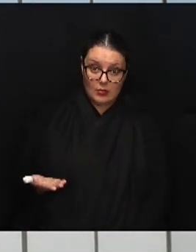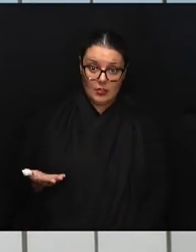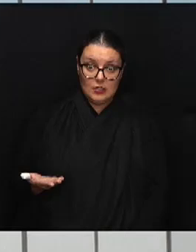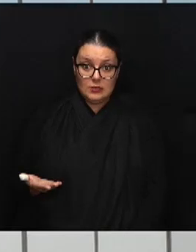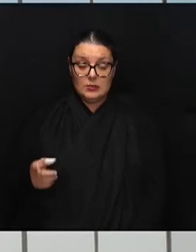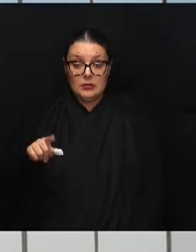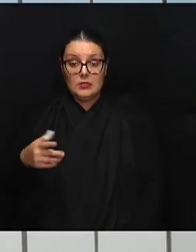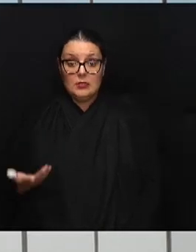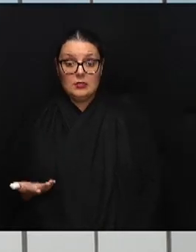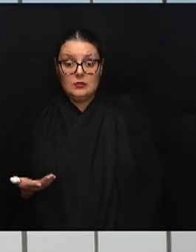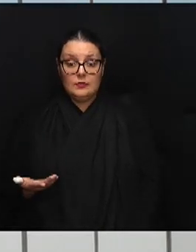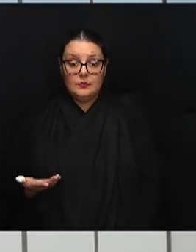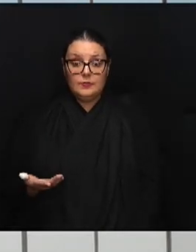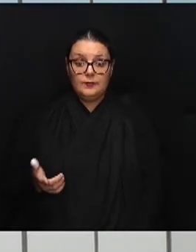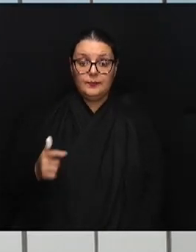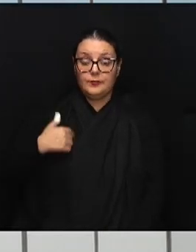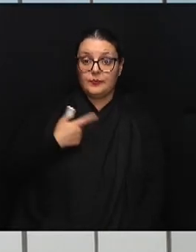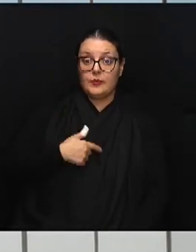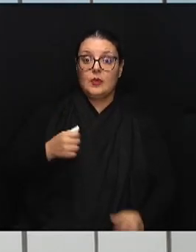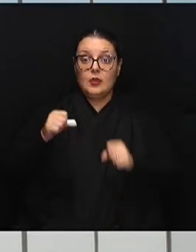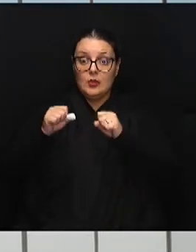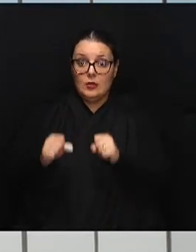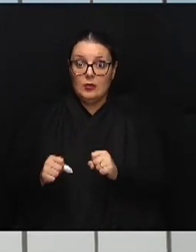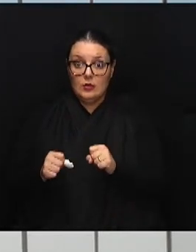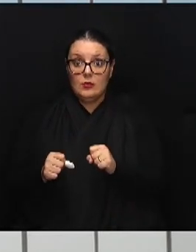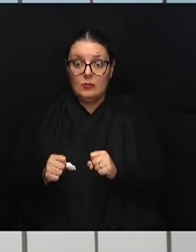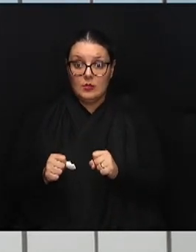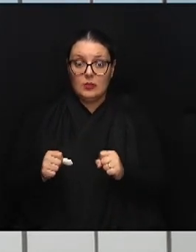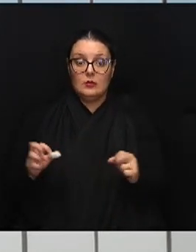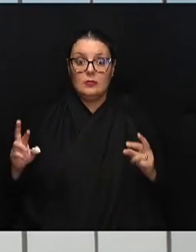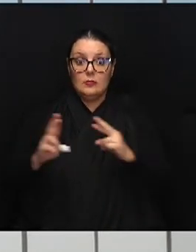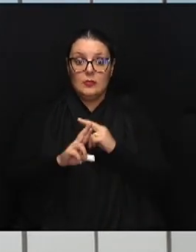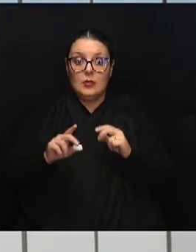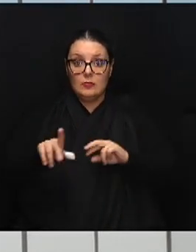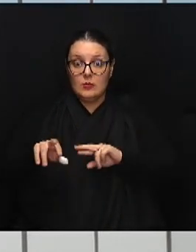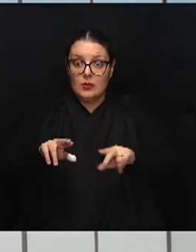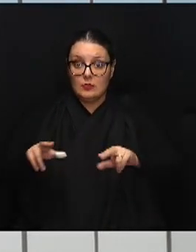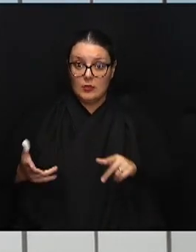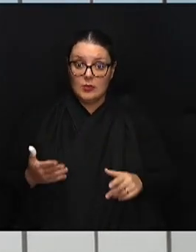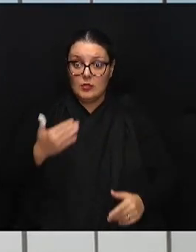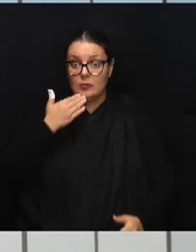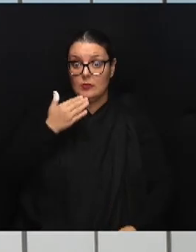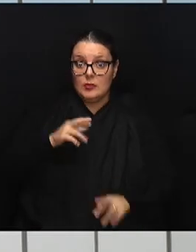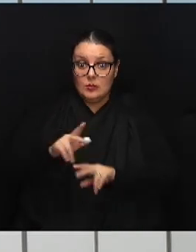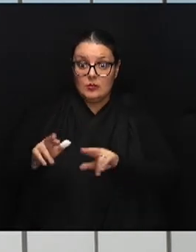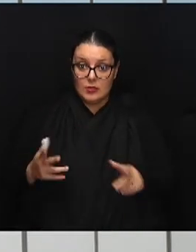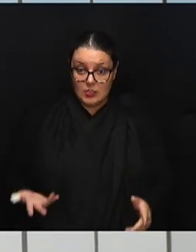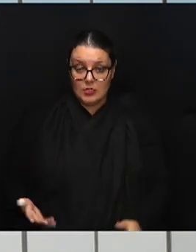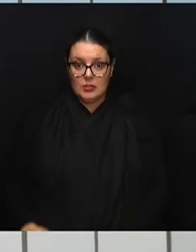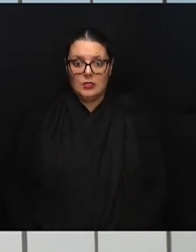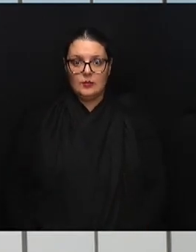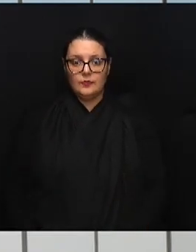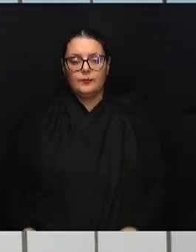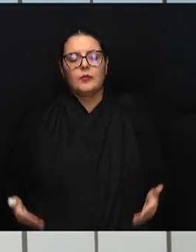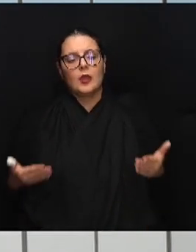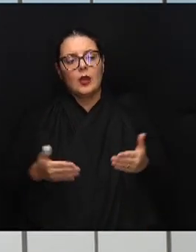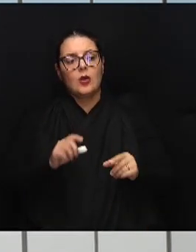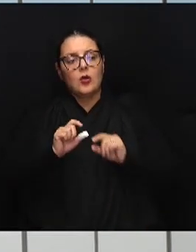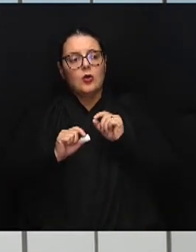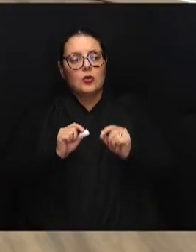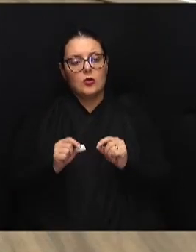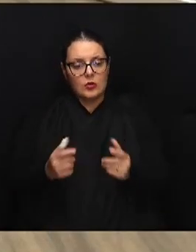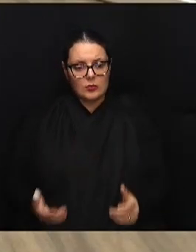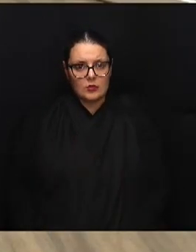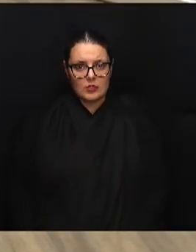né? Então, nós podemos ter relações diferentes sob demandas diferentes. Agora, o que a gente tem